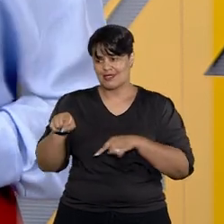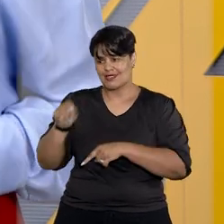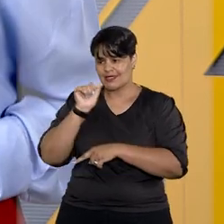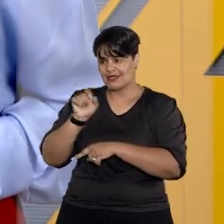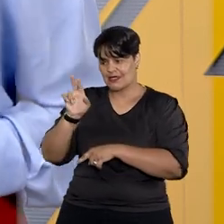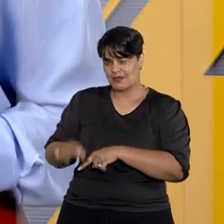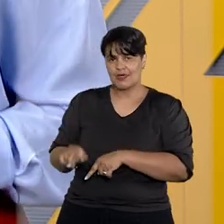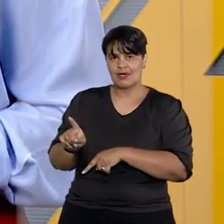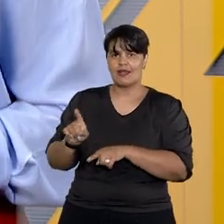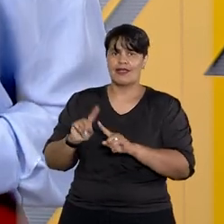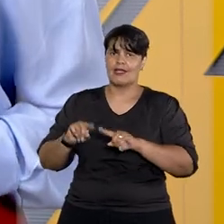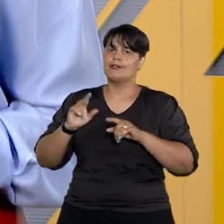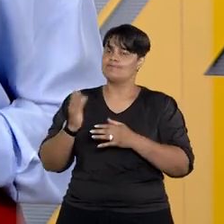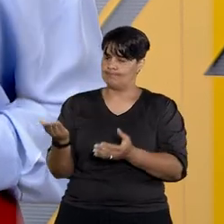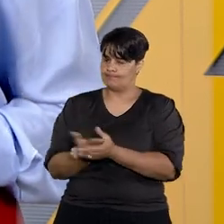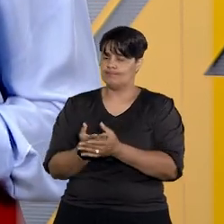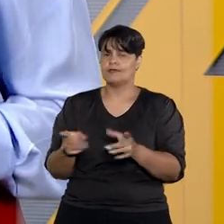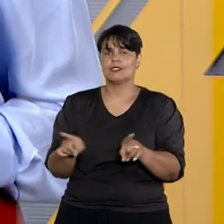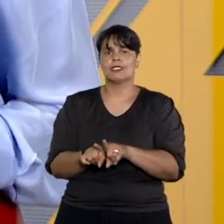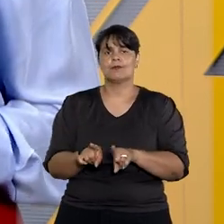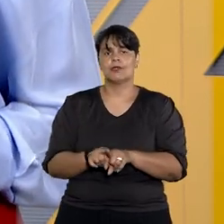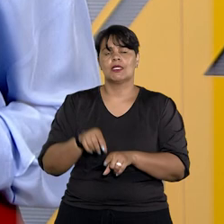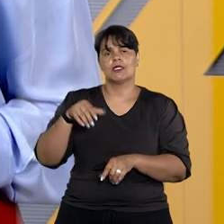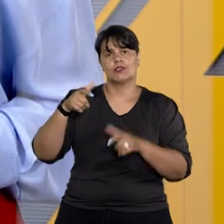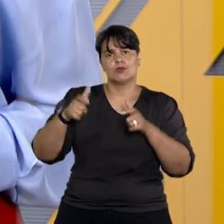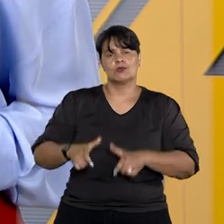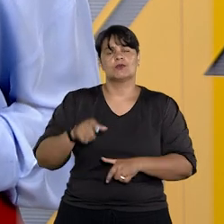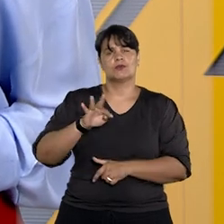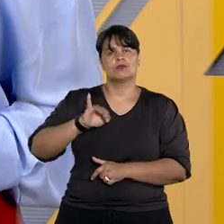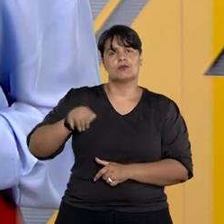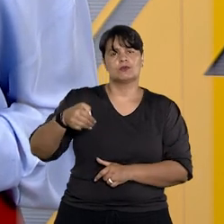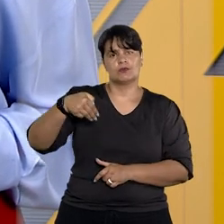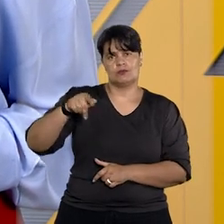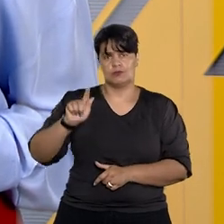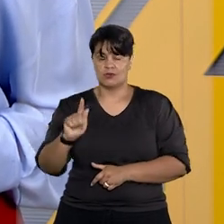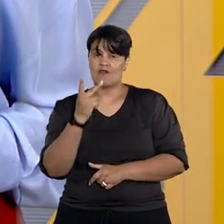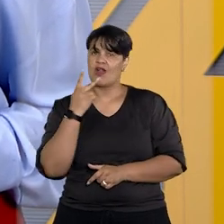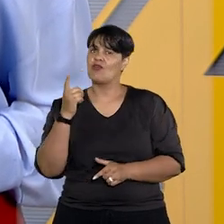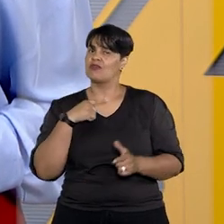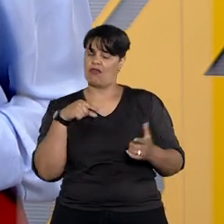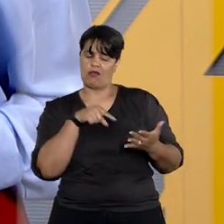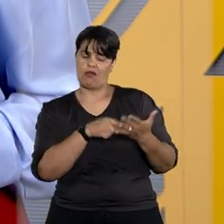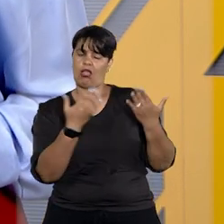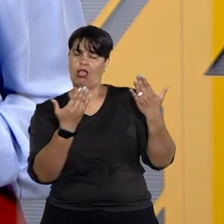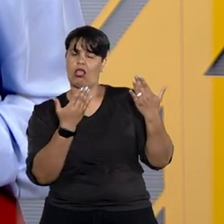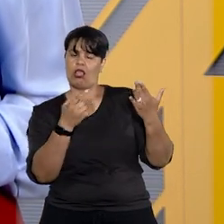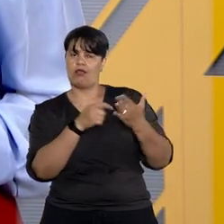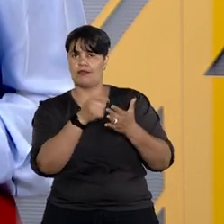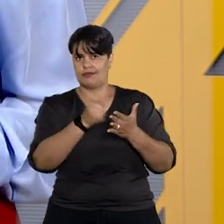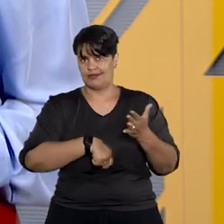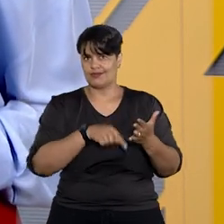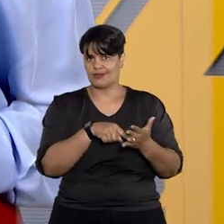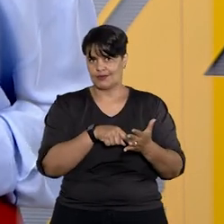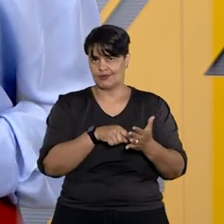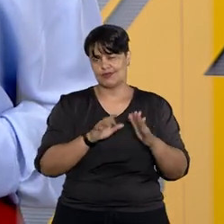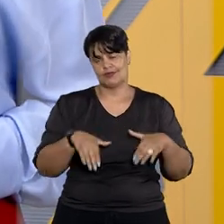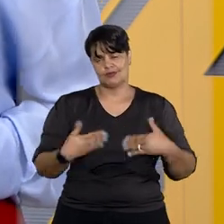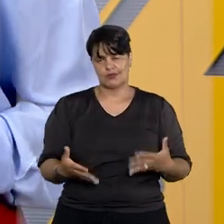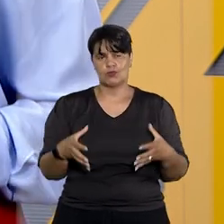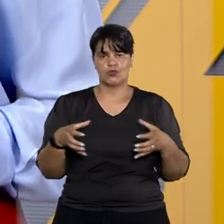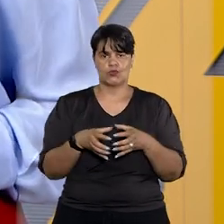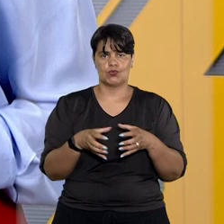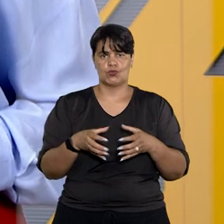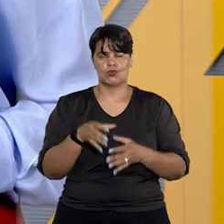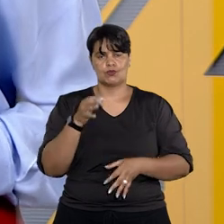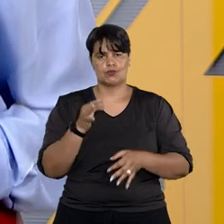bens, apelou ao Tribunal de Justiça de Minas Gerais, alegando controvérsias quanto à assinatura. Ao dar provimento